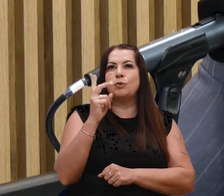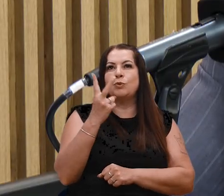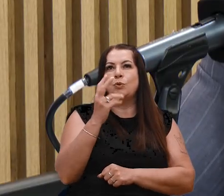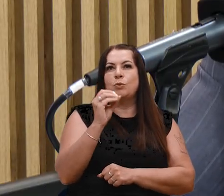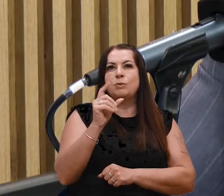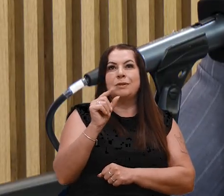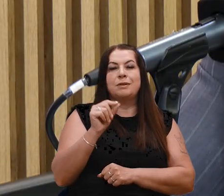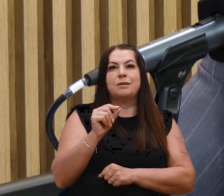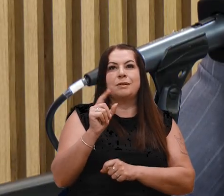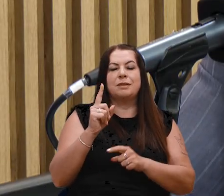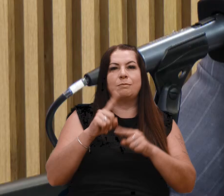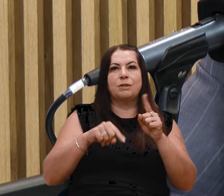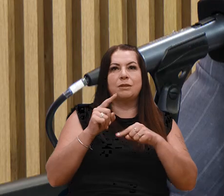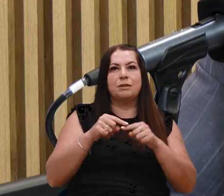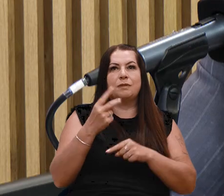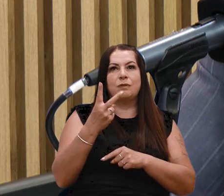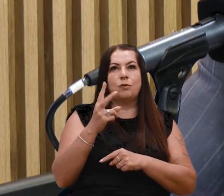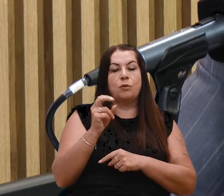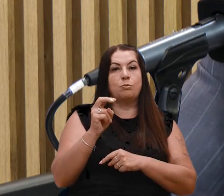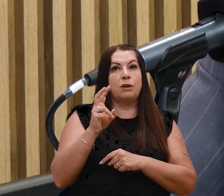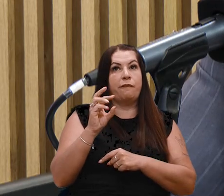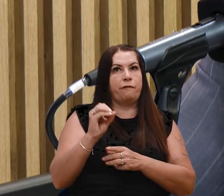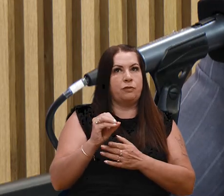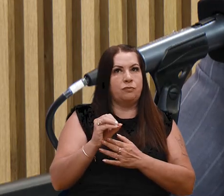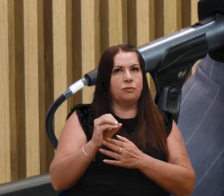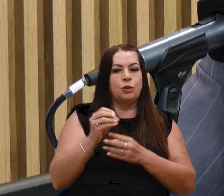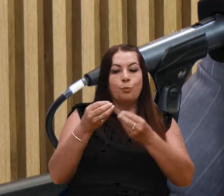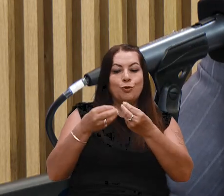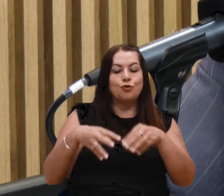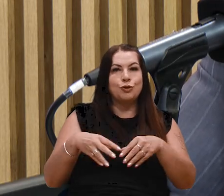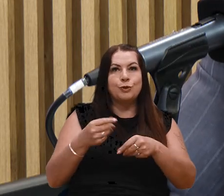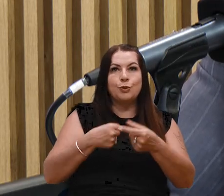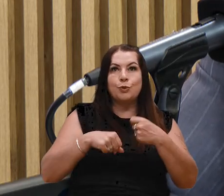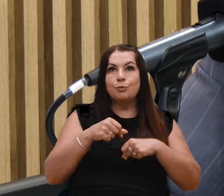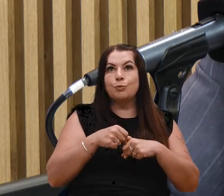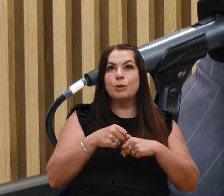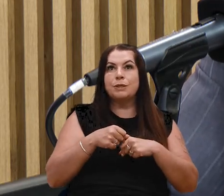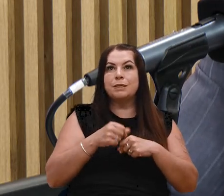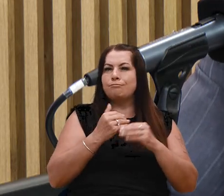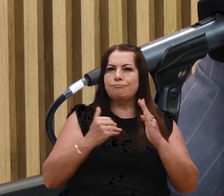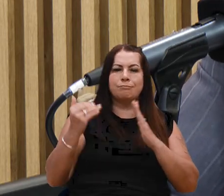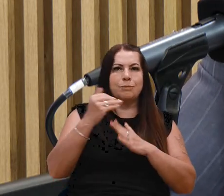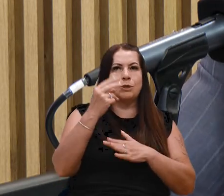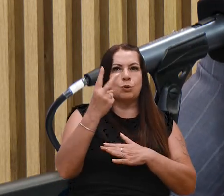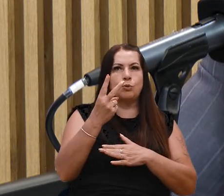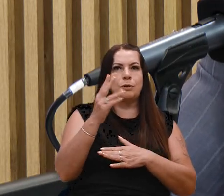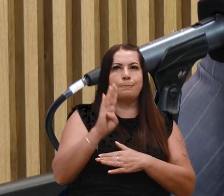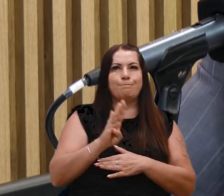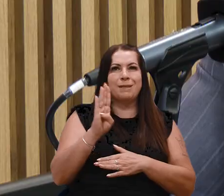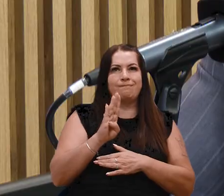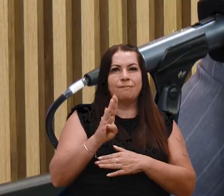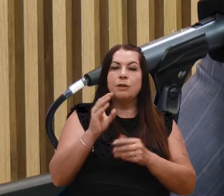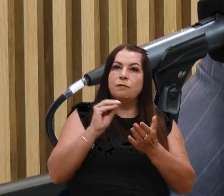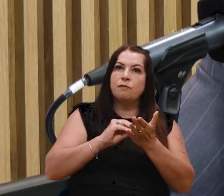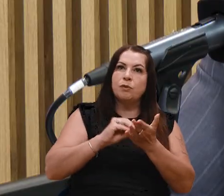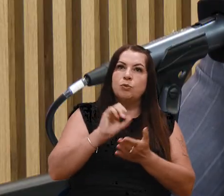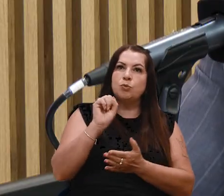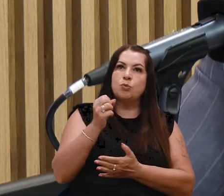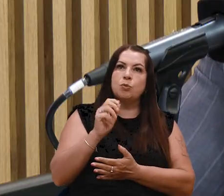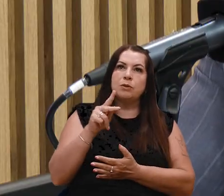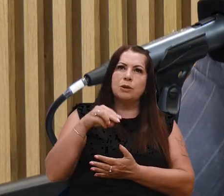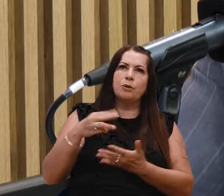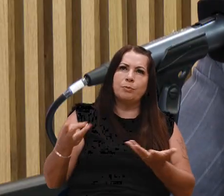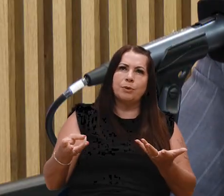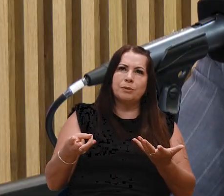O material foi feito em 2020, com os prejuízos econômicos que superam 2 bilhões e faltam apenas 8 quilômetros. Na